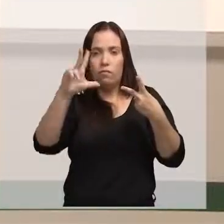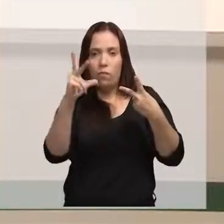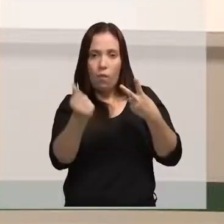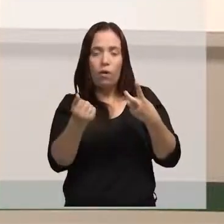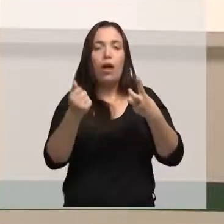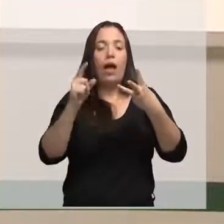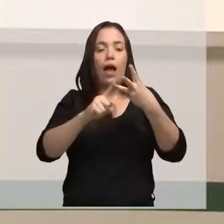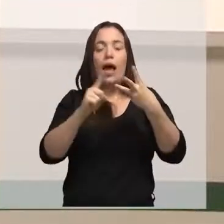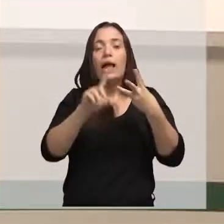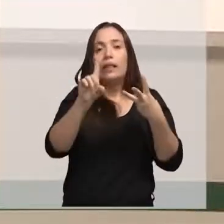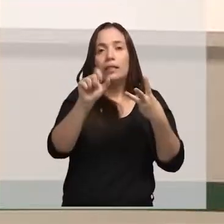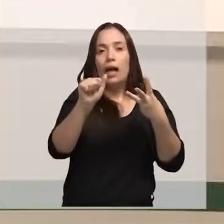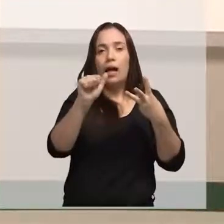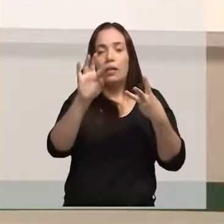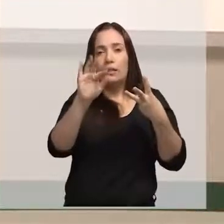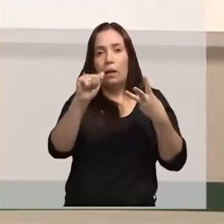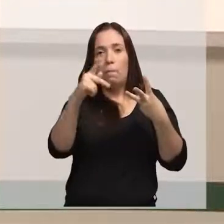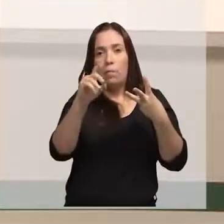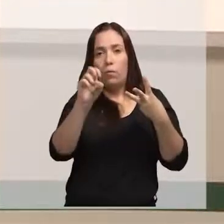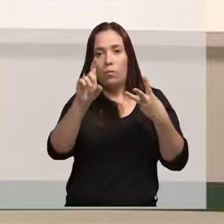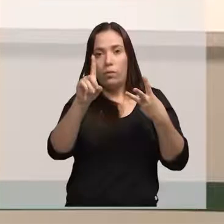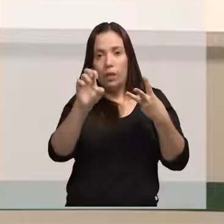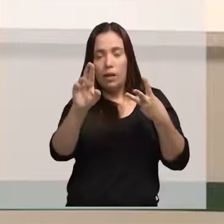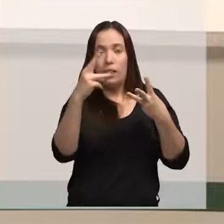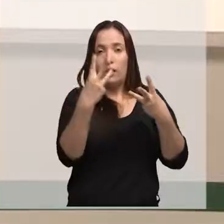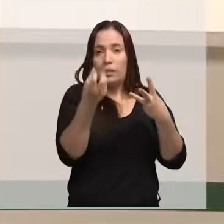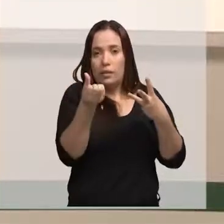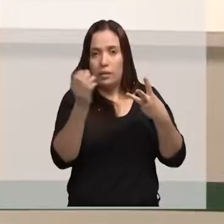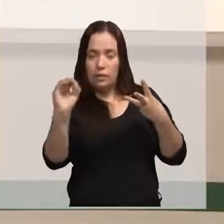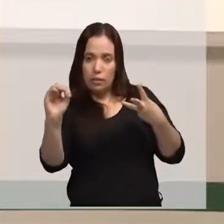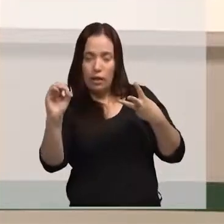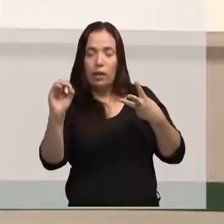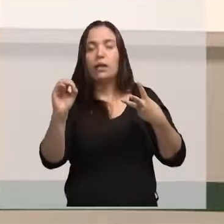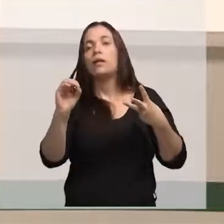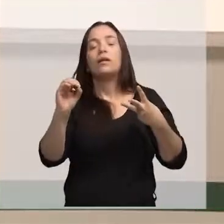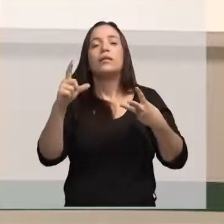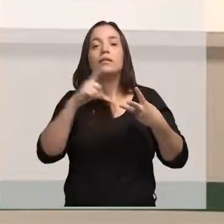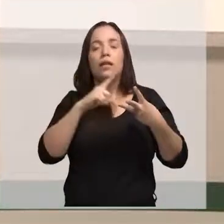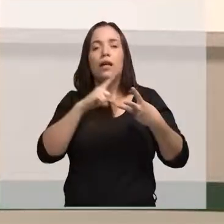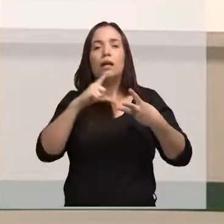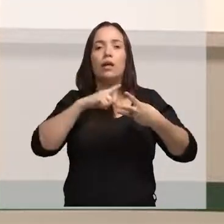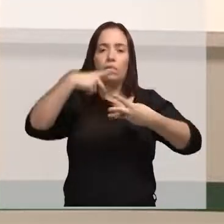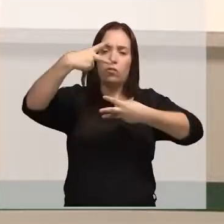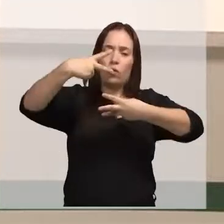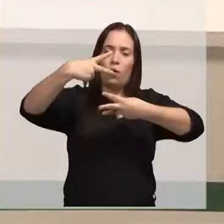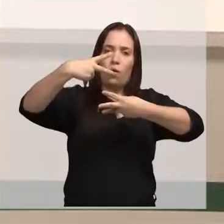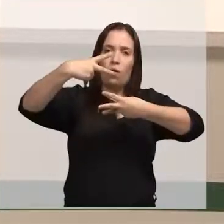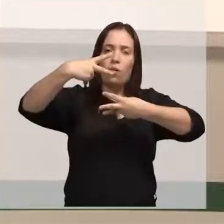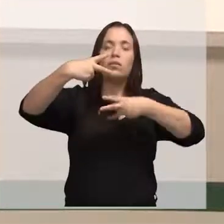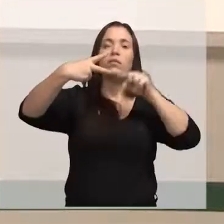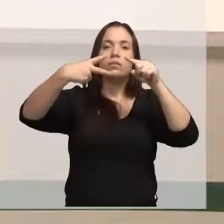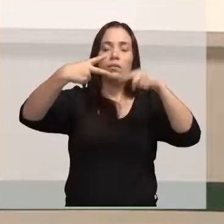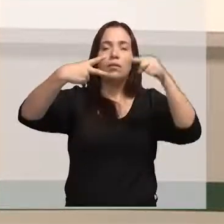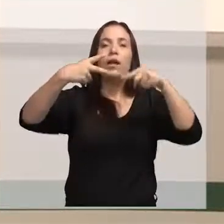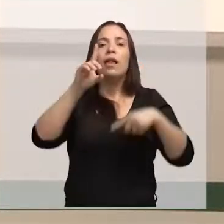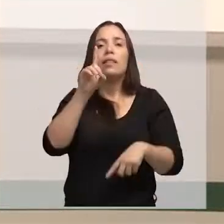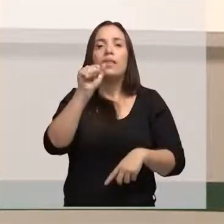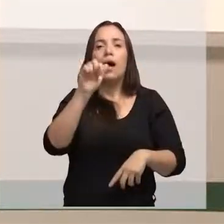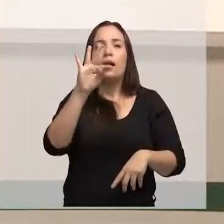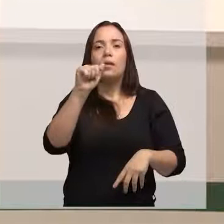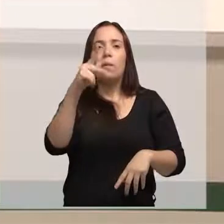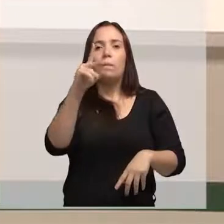Data Poder 360. E antes do primeiro Ibope, nós tivemos duas do Data Poder 360, né? Exatamente. Que a gente divulgou aqui também,